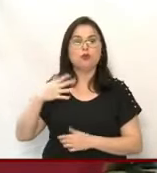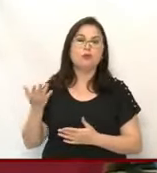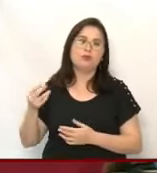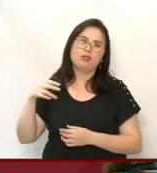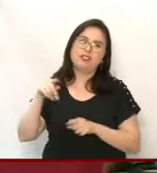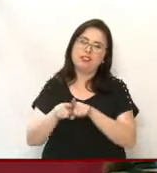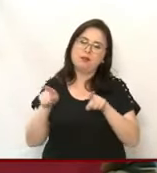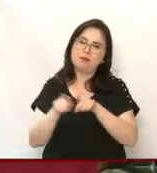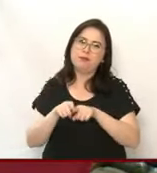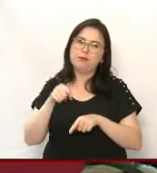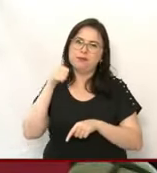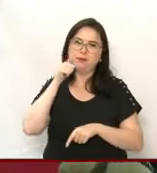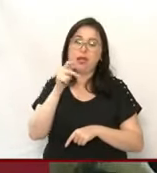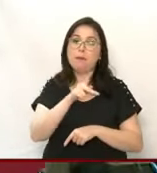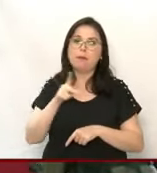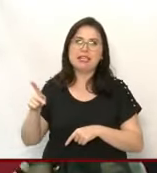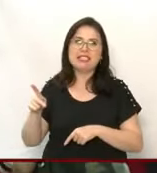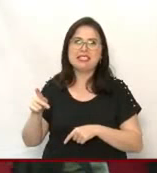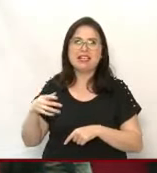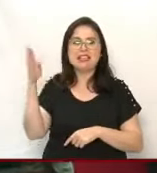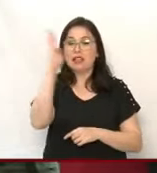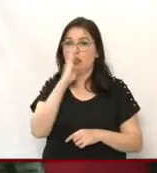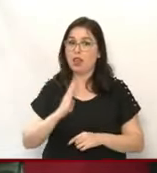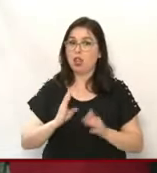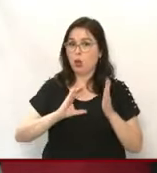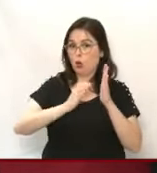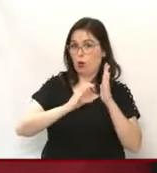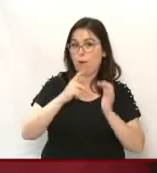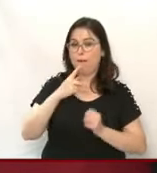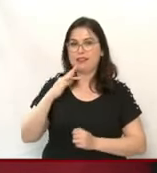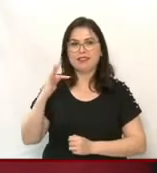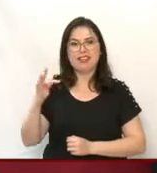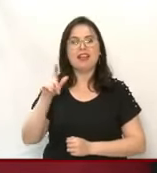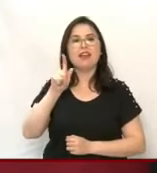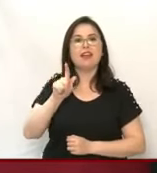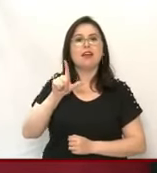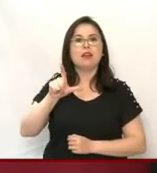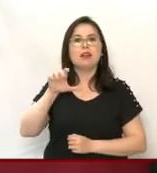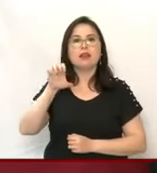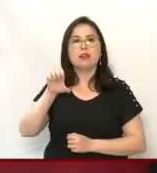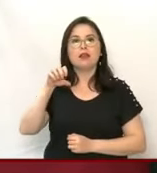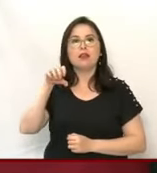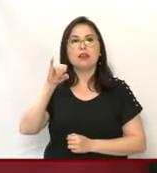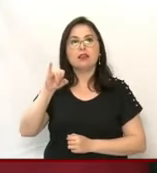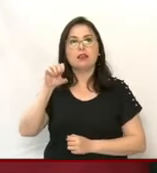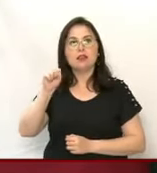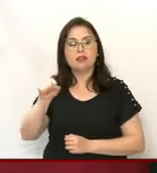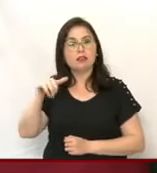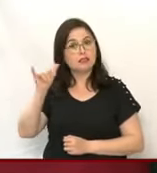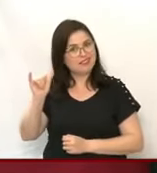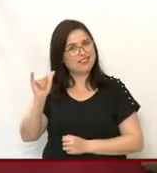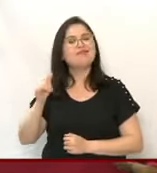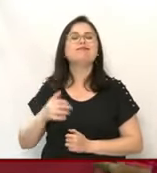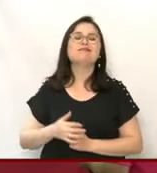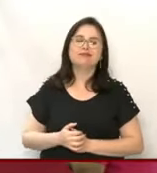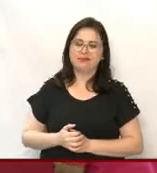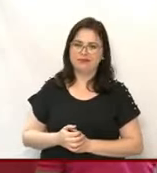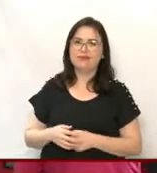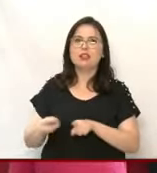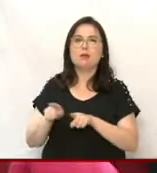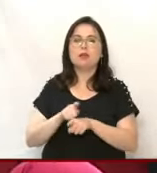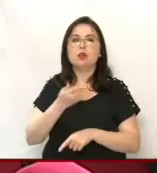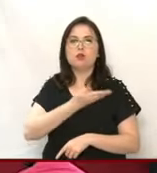guerreira, batalhadora, deputada federal, né, presidente do PT nacional, nosso companheiro